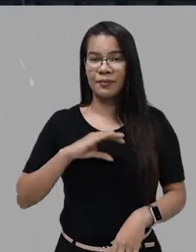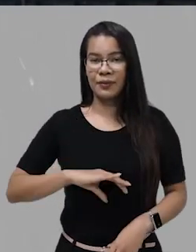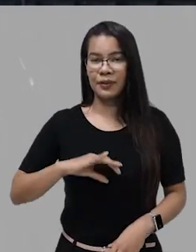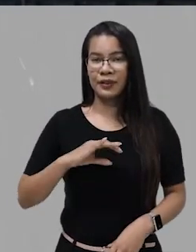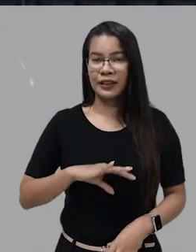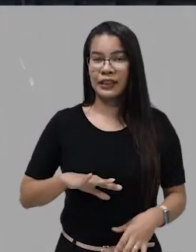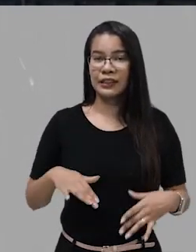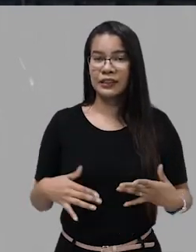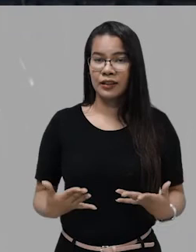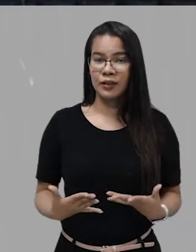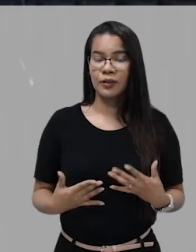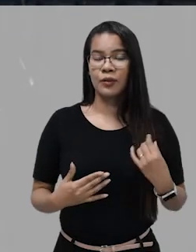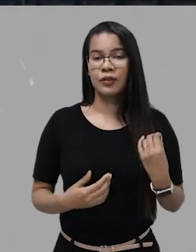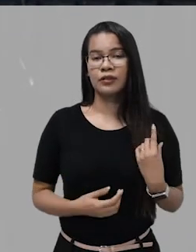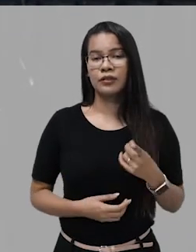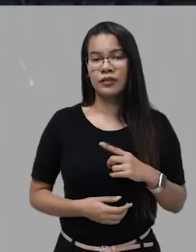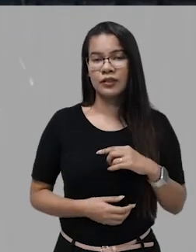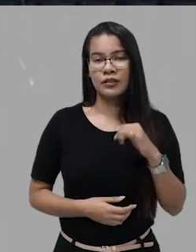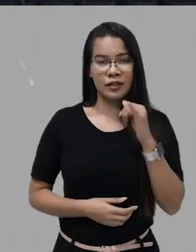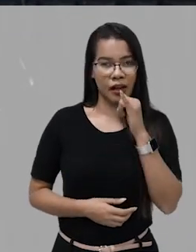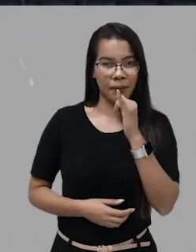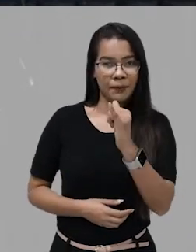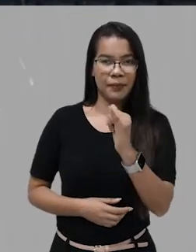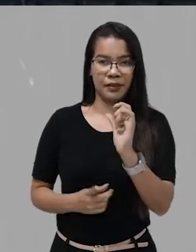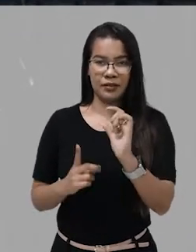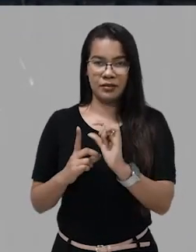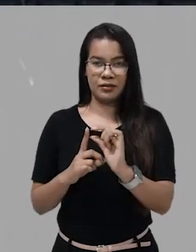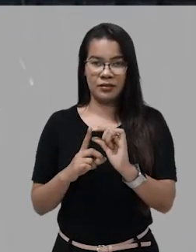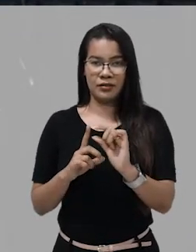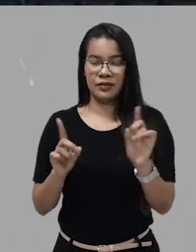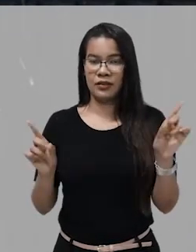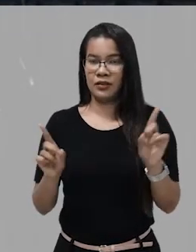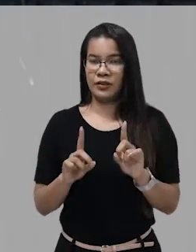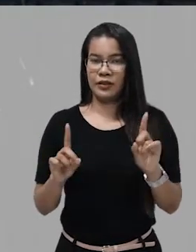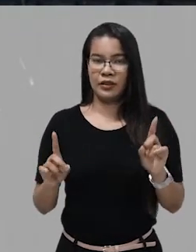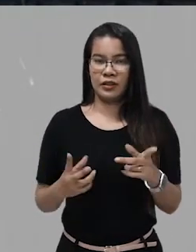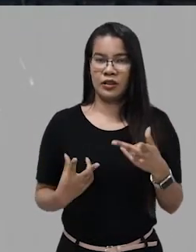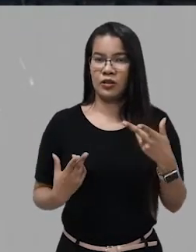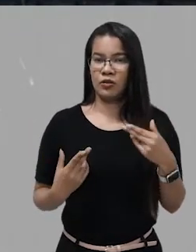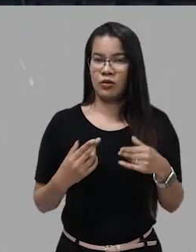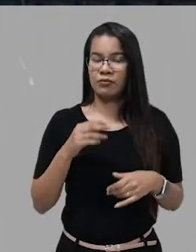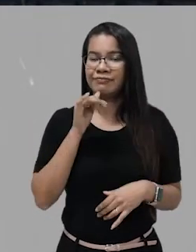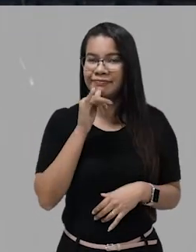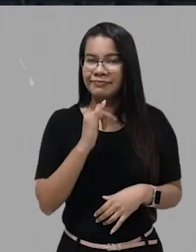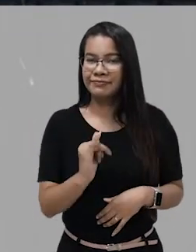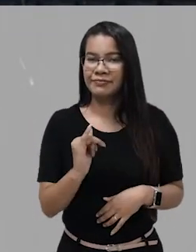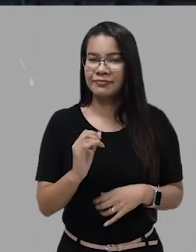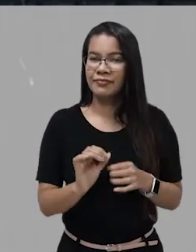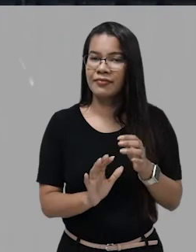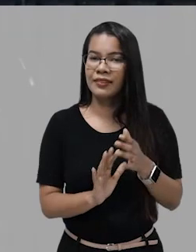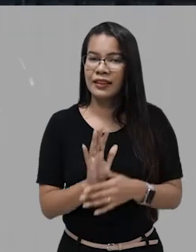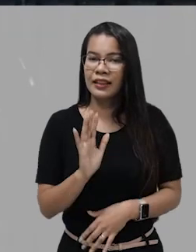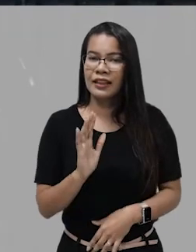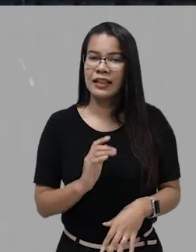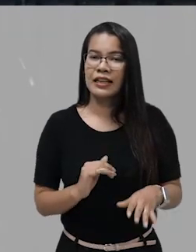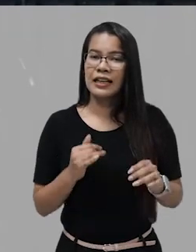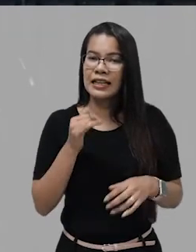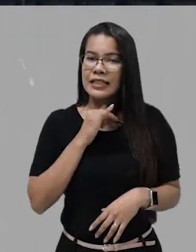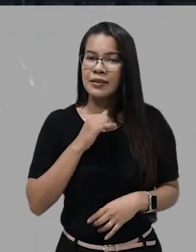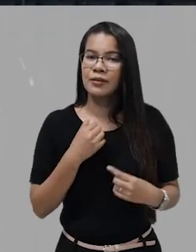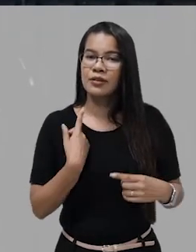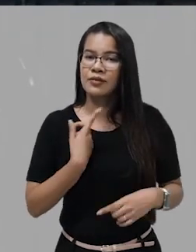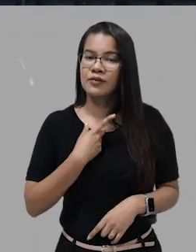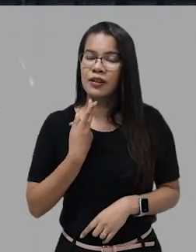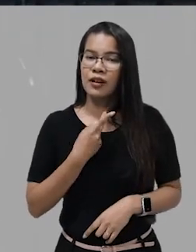aportuguesadas. Então, quando a gente pronuncia a palavra, a gente não pronuncia da forma que eles pronunciam no local de origem. Por exemplo, a gente fala